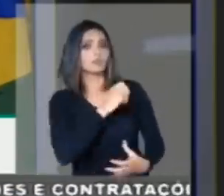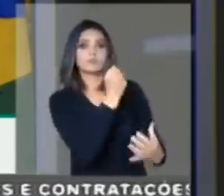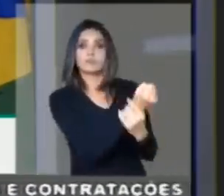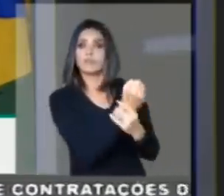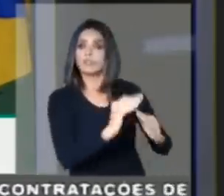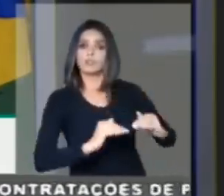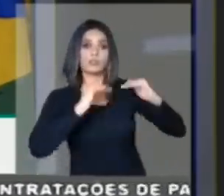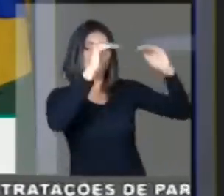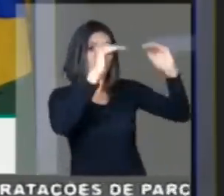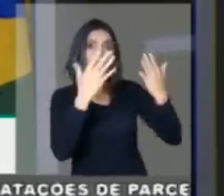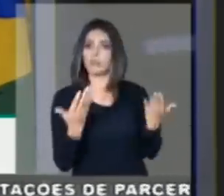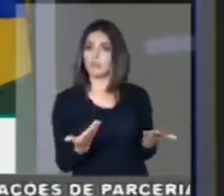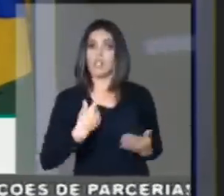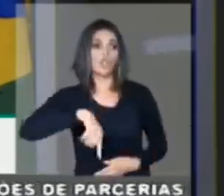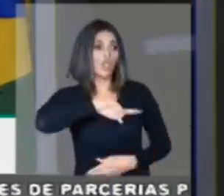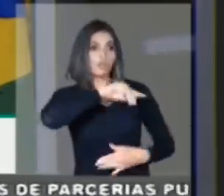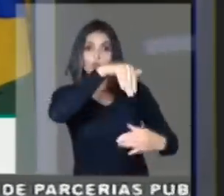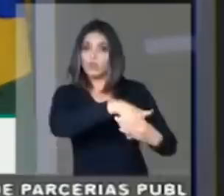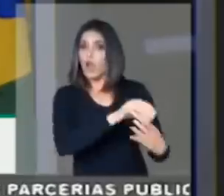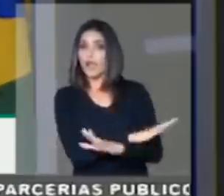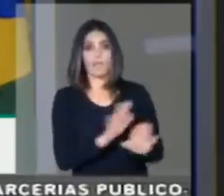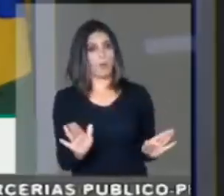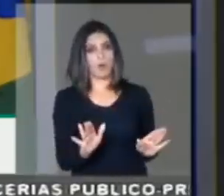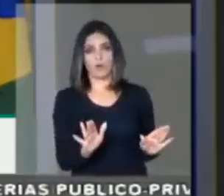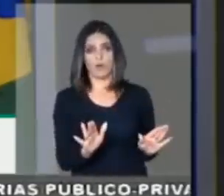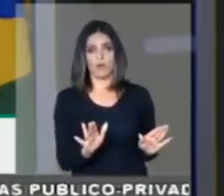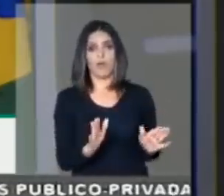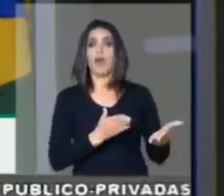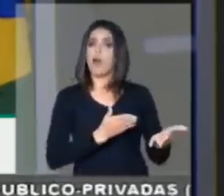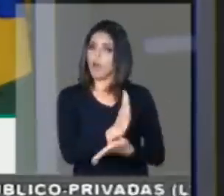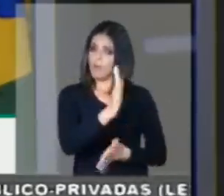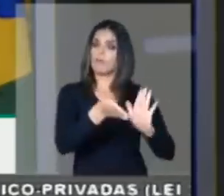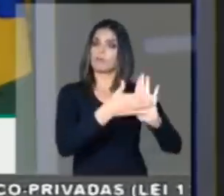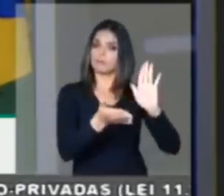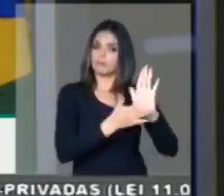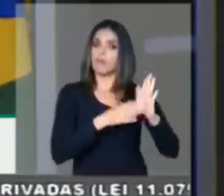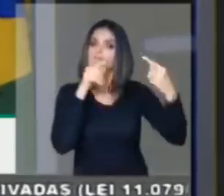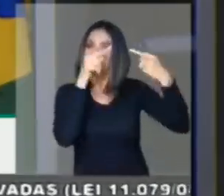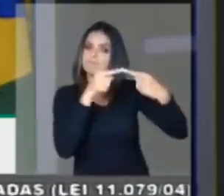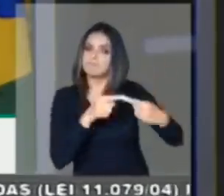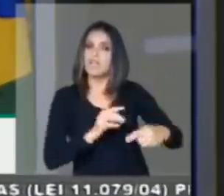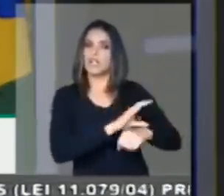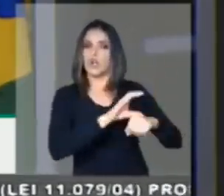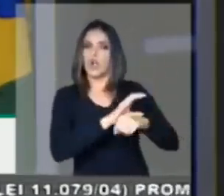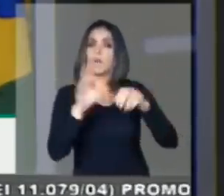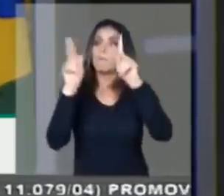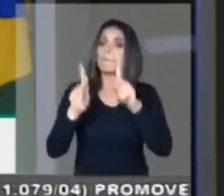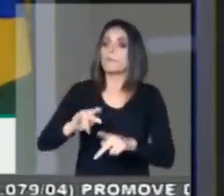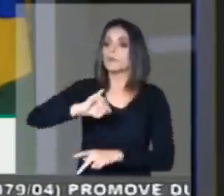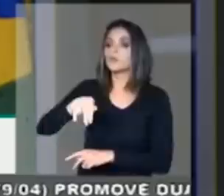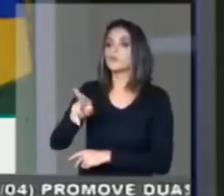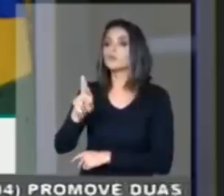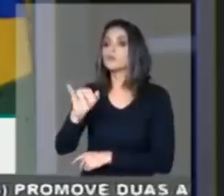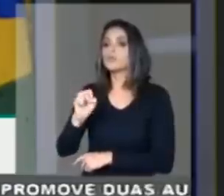sua soberania, quando este plenário deveria garantir a sua soberania, aprovando matéria constitucional que pacifique a jurisprudência do Supremo